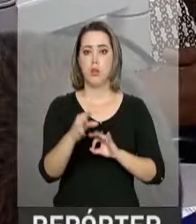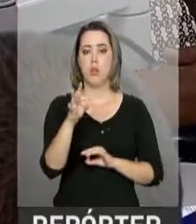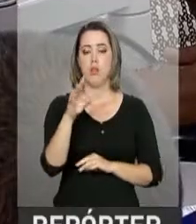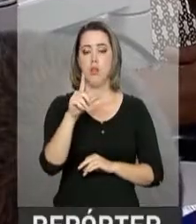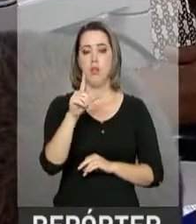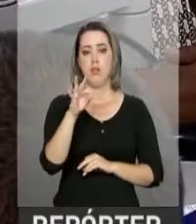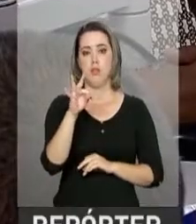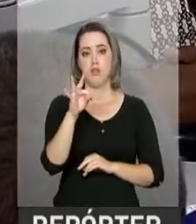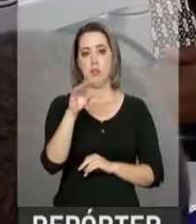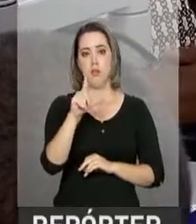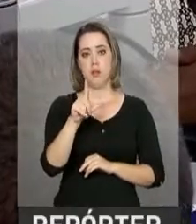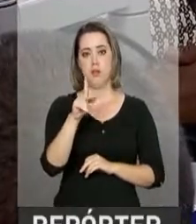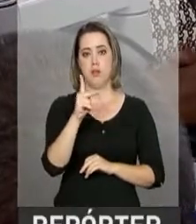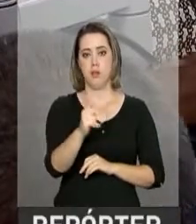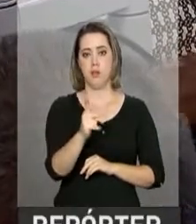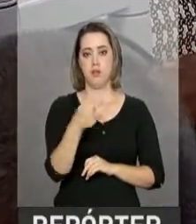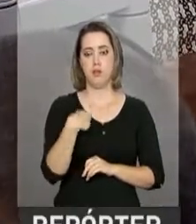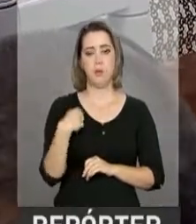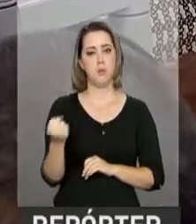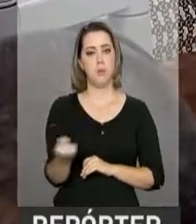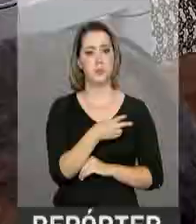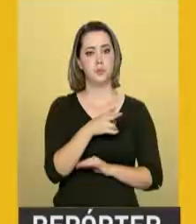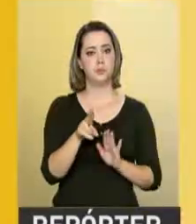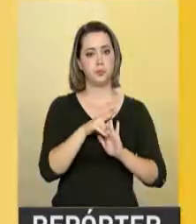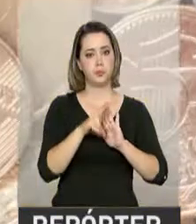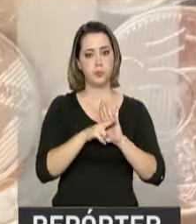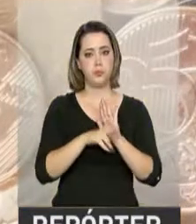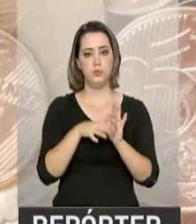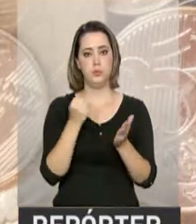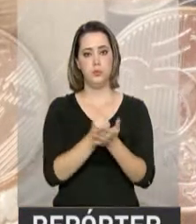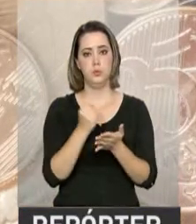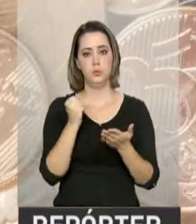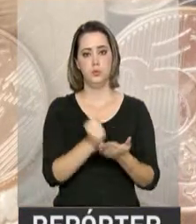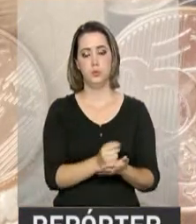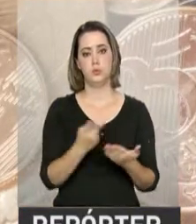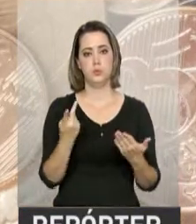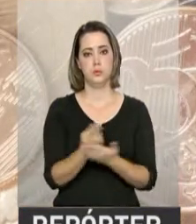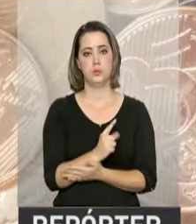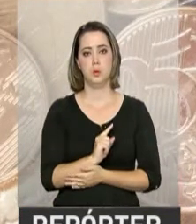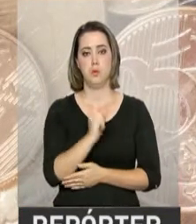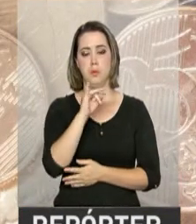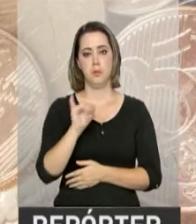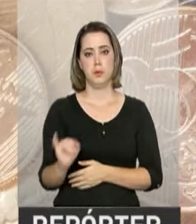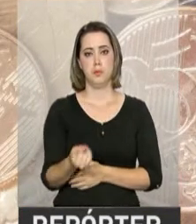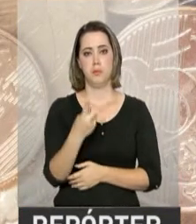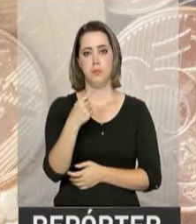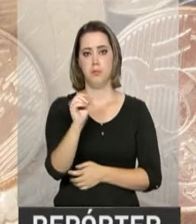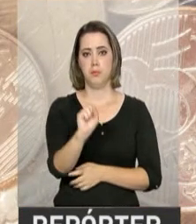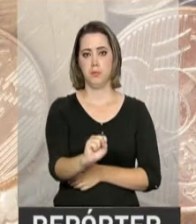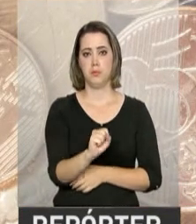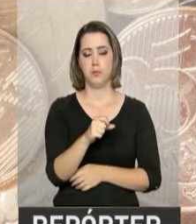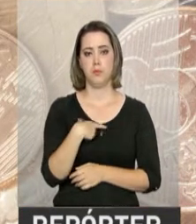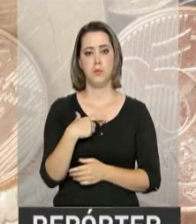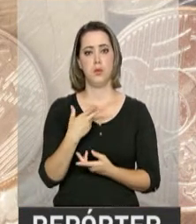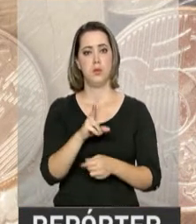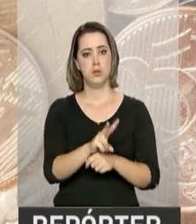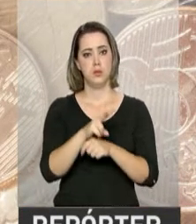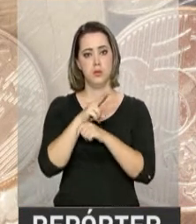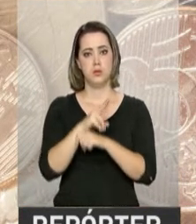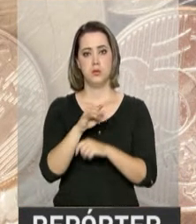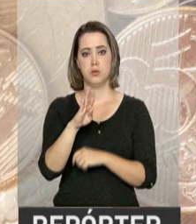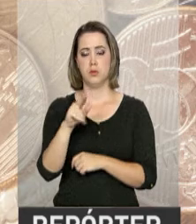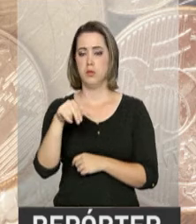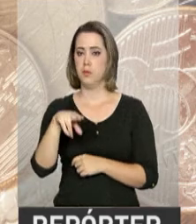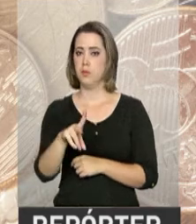vai servir de referência para contratos novos firmados a partir de 1º de janeiro de 2018 de empréstimo do